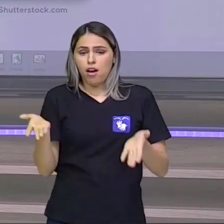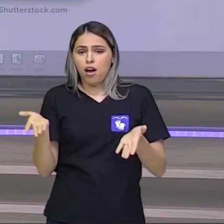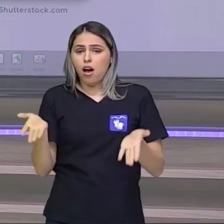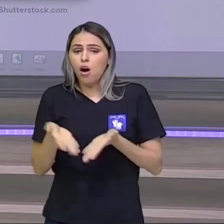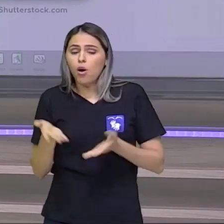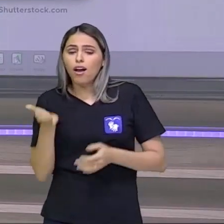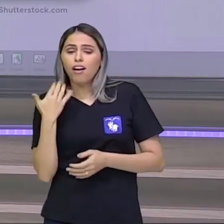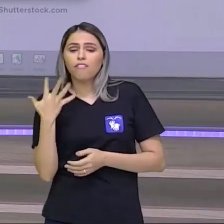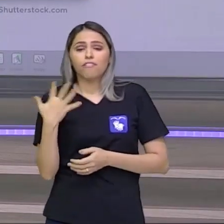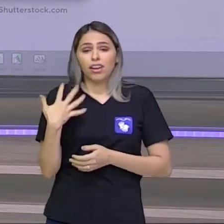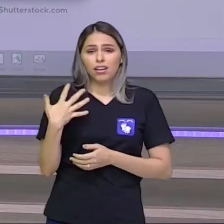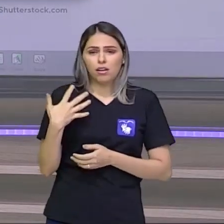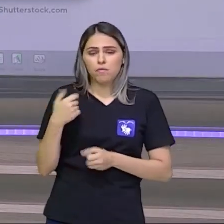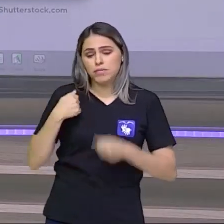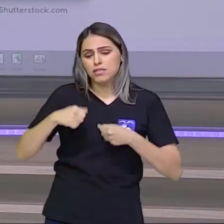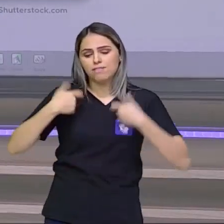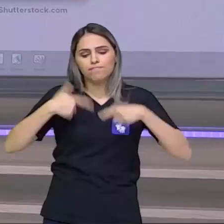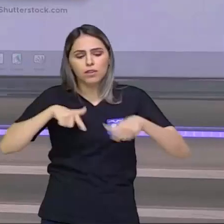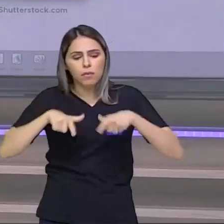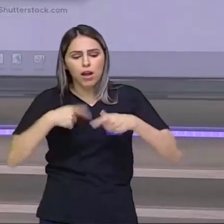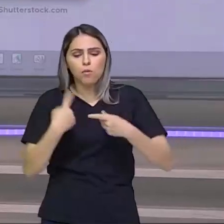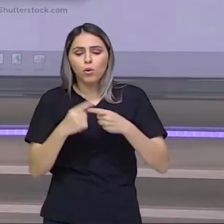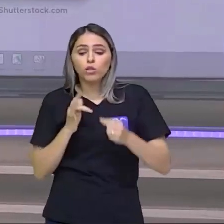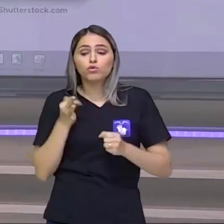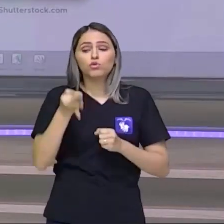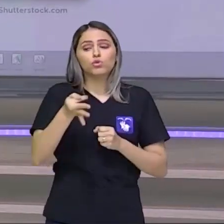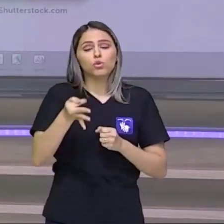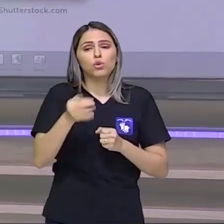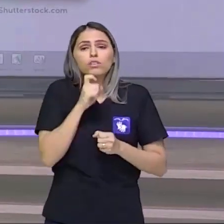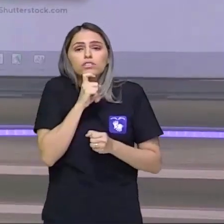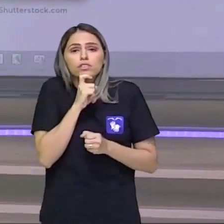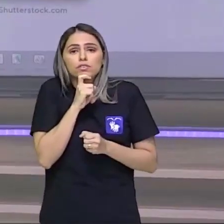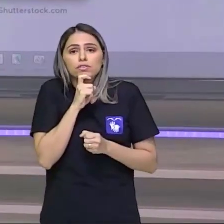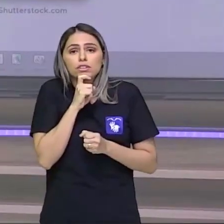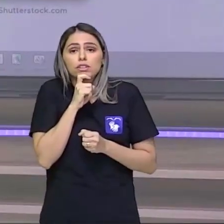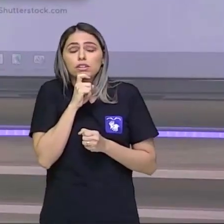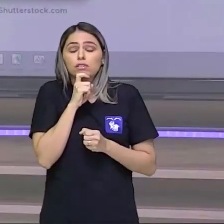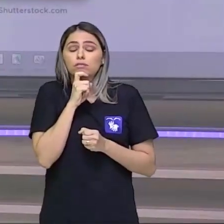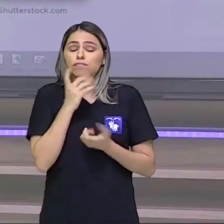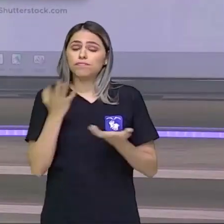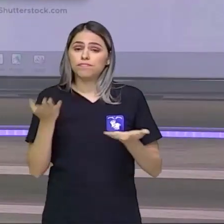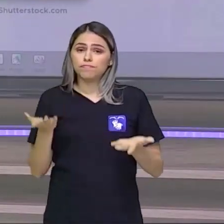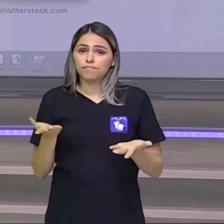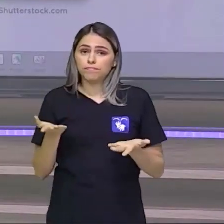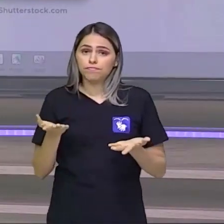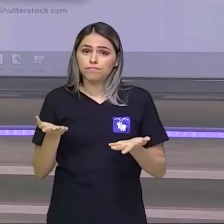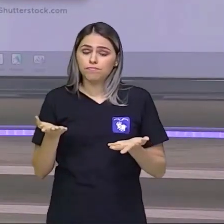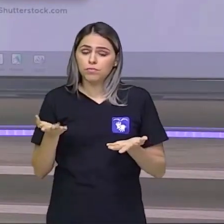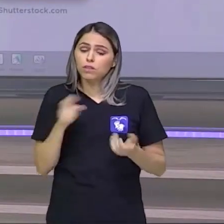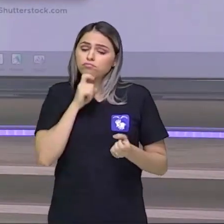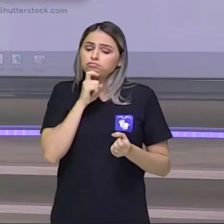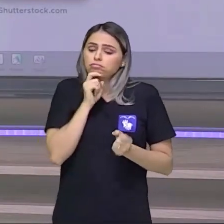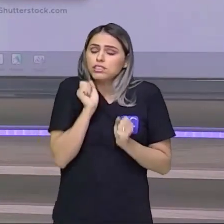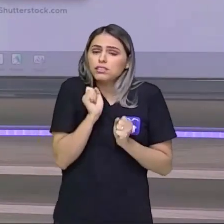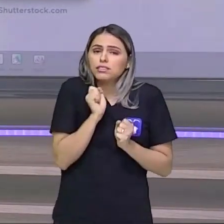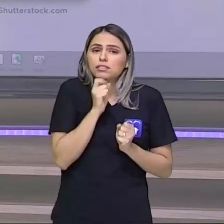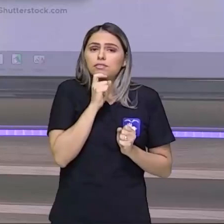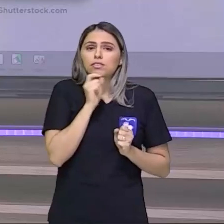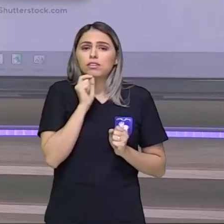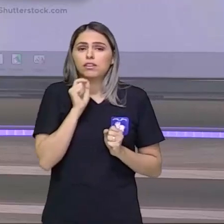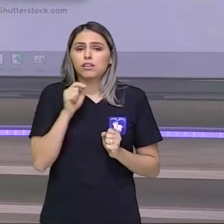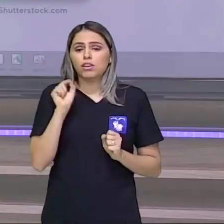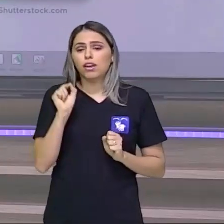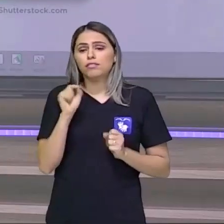verão nós tínhamos que trabalhar, porque iria vir o inverno e o inverno tem muito frio. Com esse muito frio, nós íamos